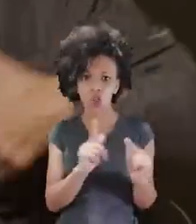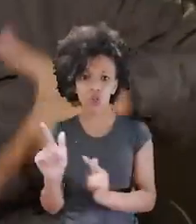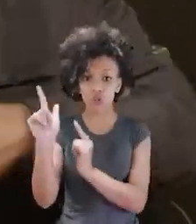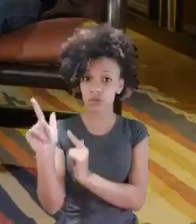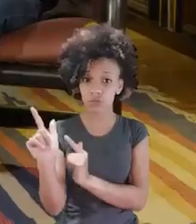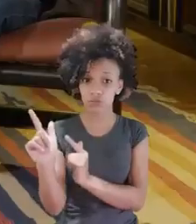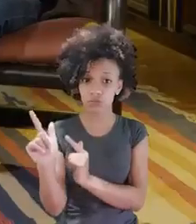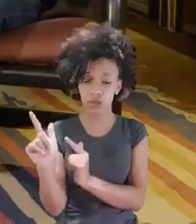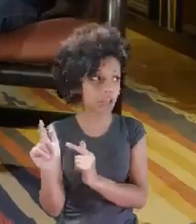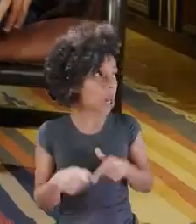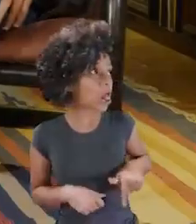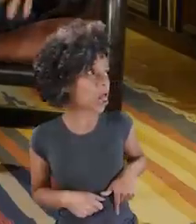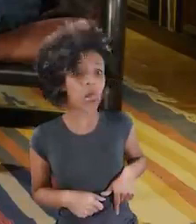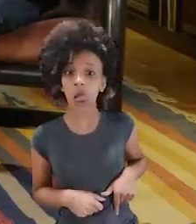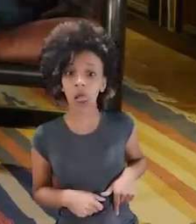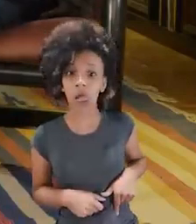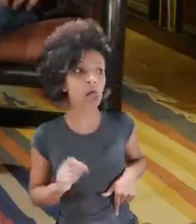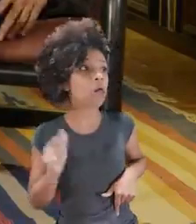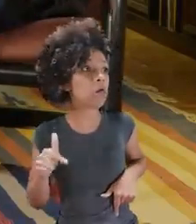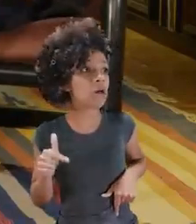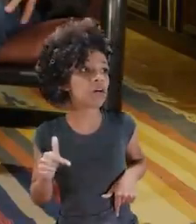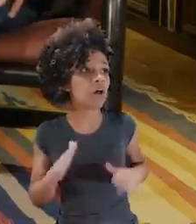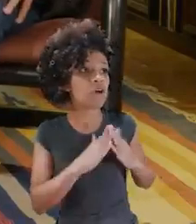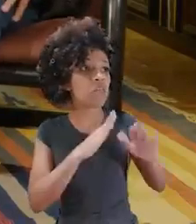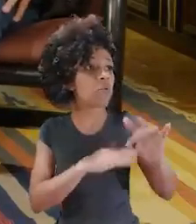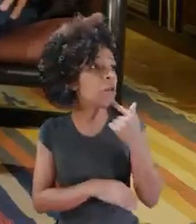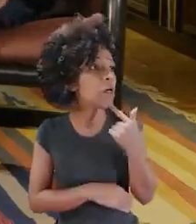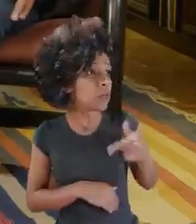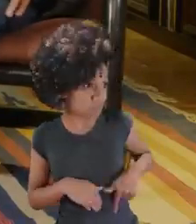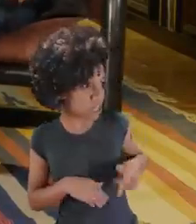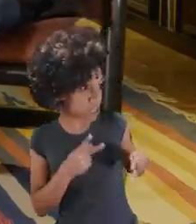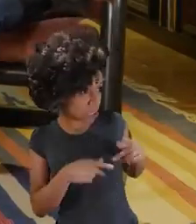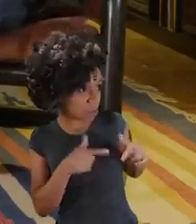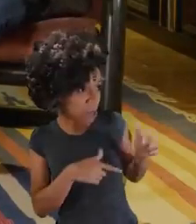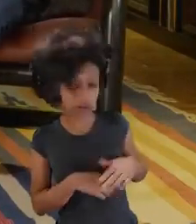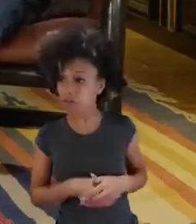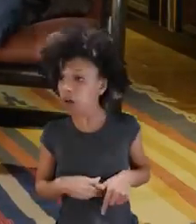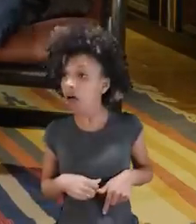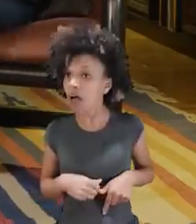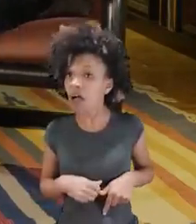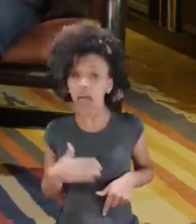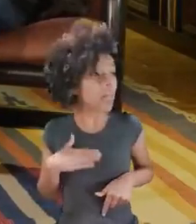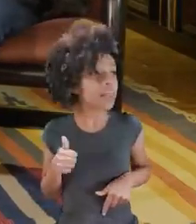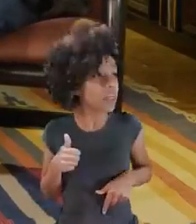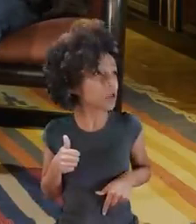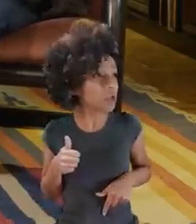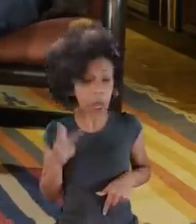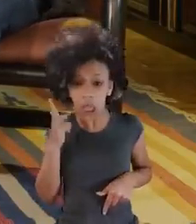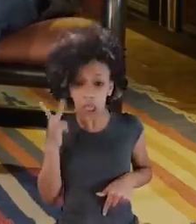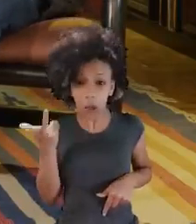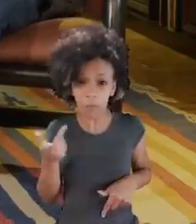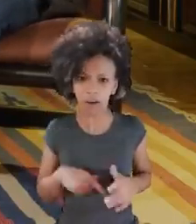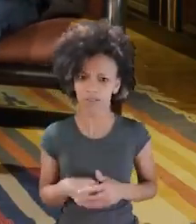ficava Depois eu tomo de fuzil quatro carregadores só isso aqui trabalhando não comprar o alemão aí você tá acabando tempo tá tranquilo